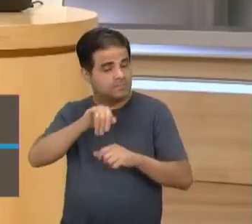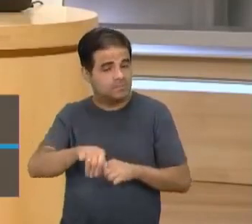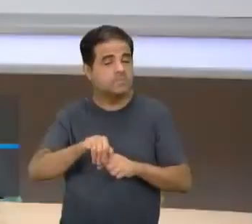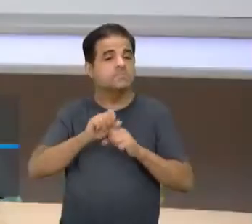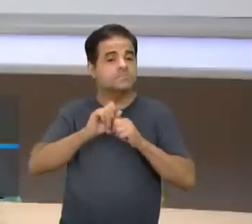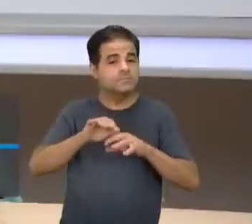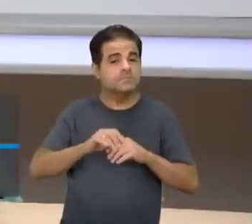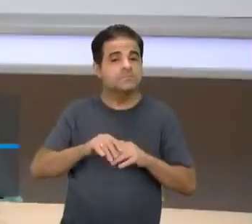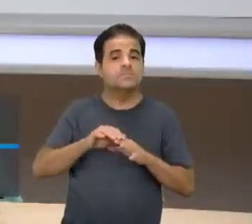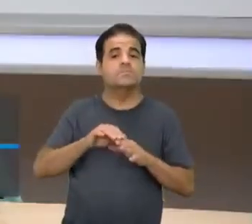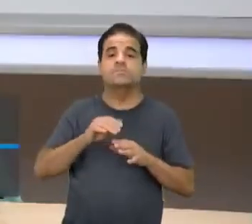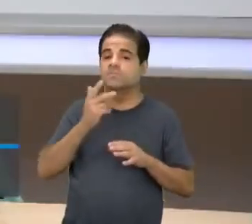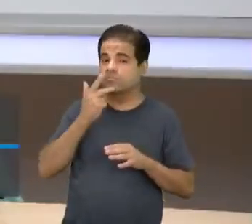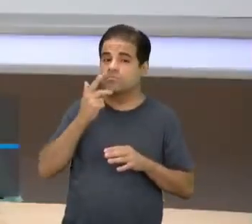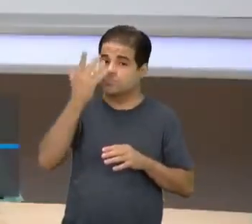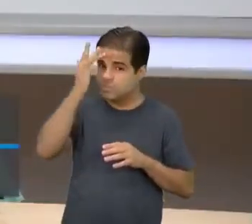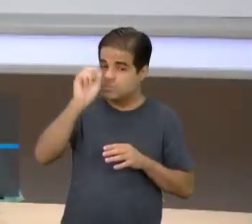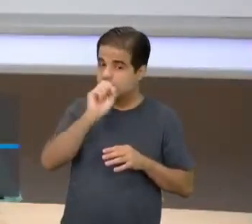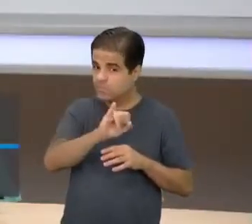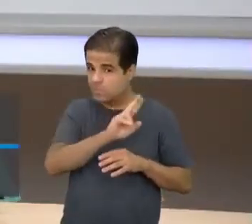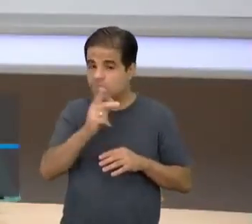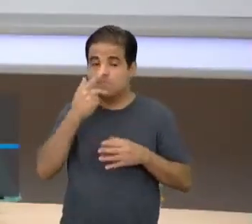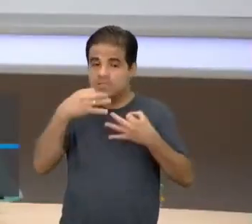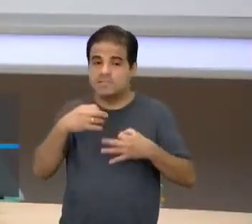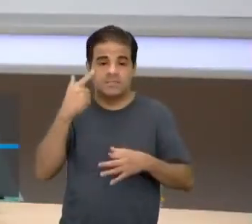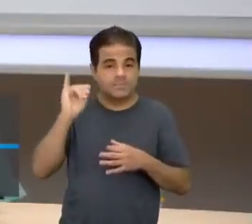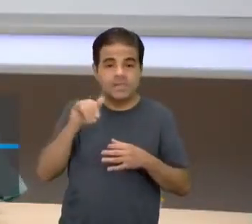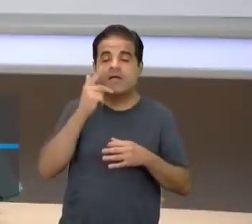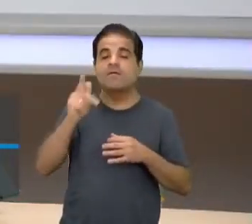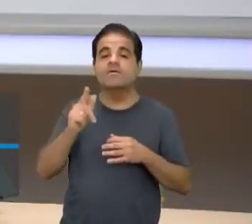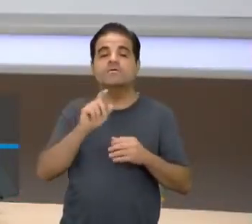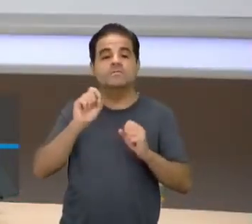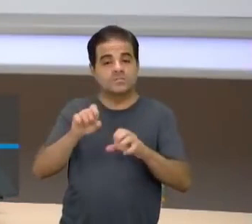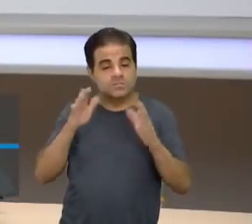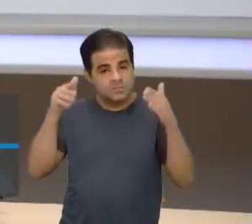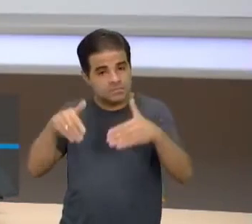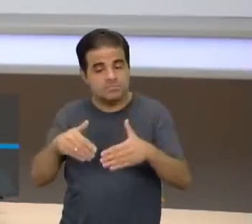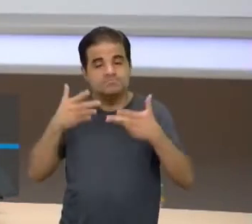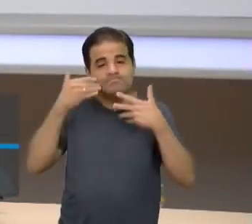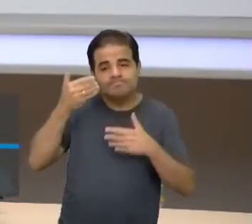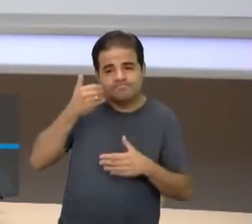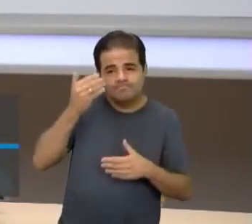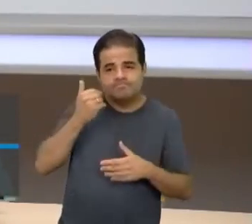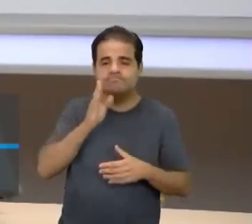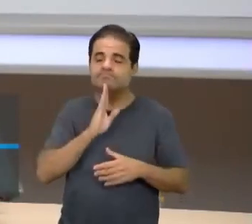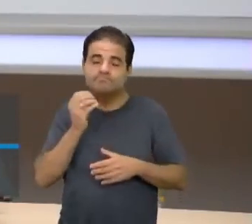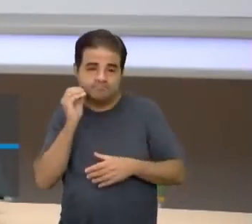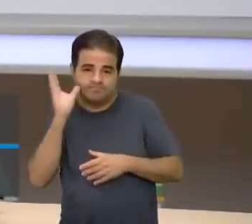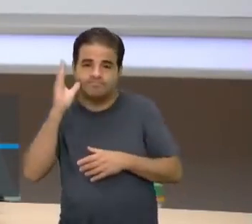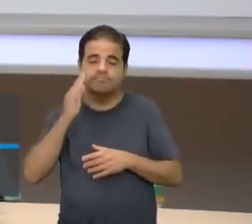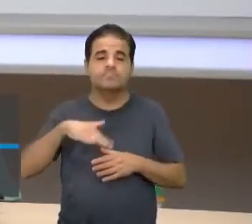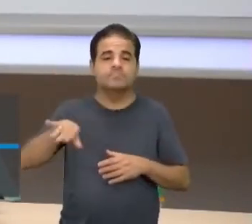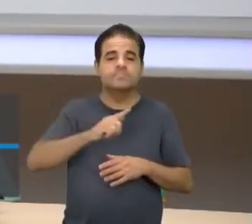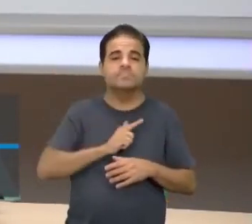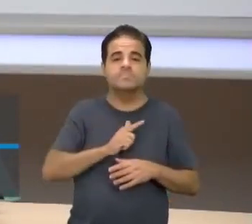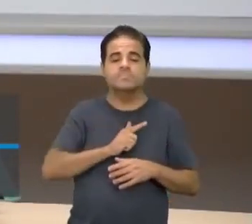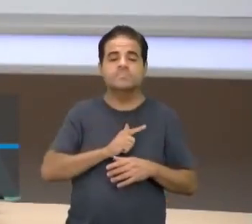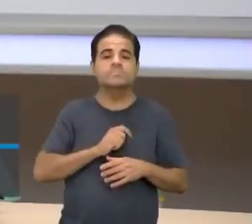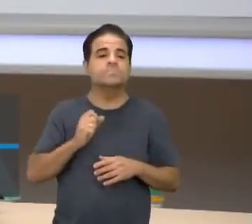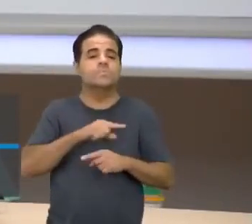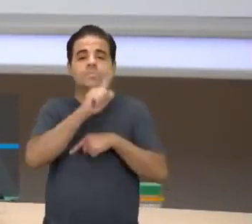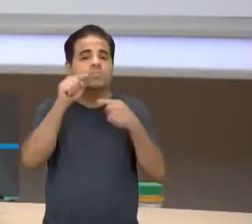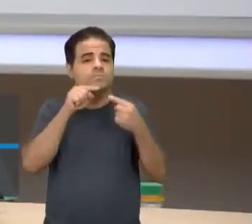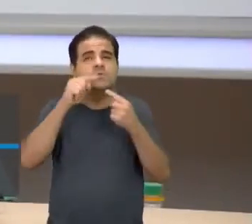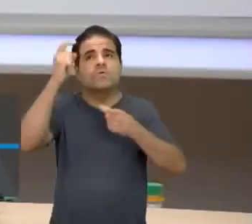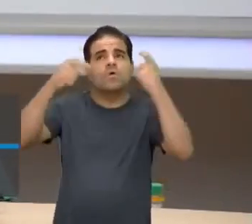Comendador Toshimaru, se eu falei certo, tá? Ensino aprendizado voltado para a absorção dos conhecimentos, tendo como